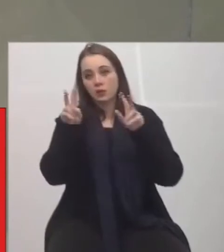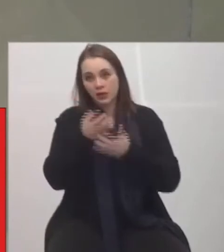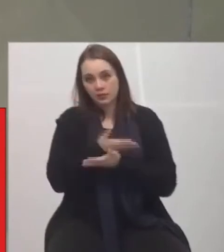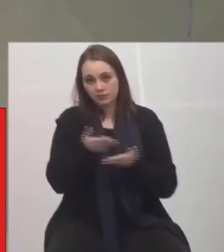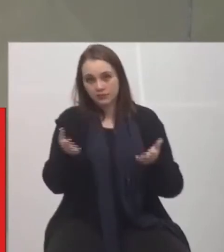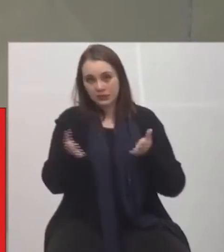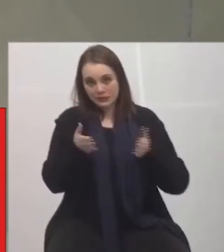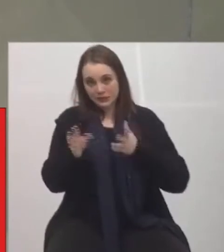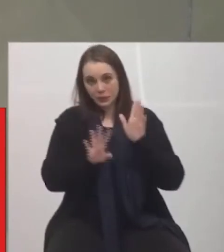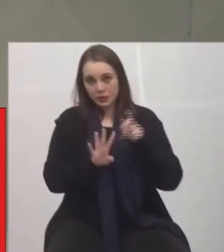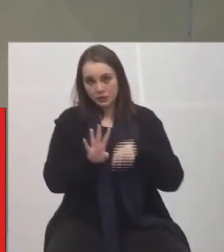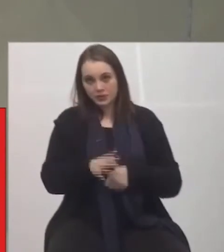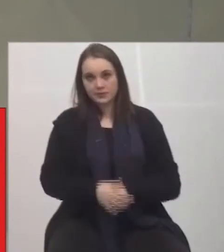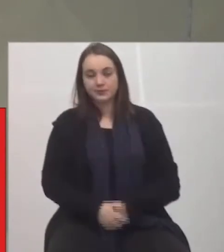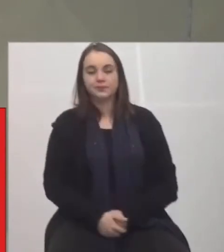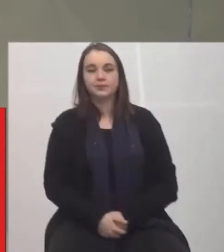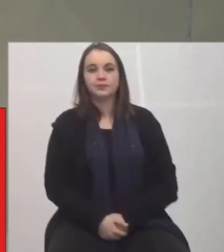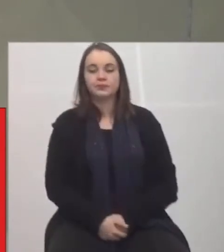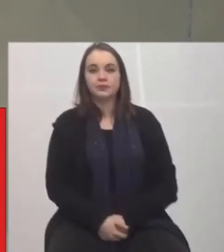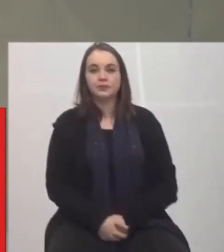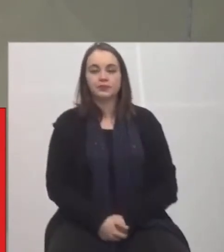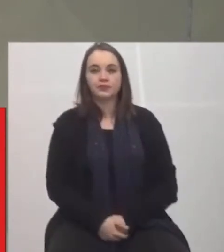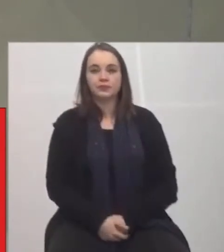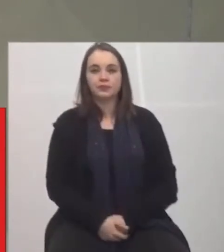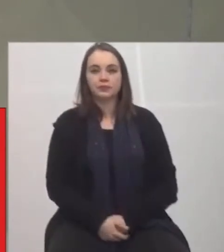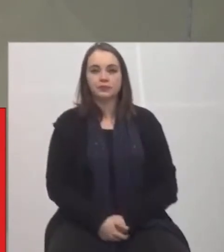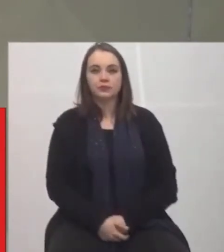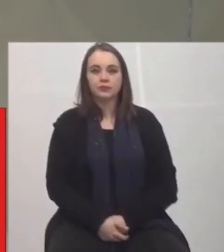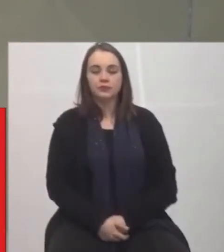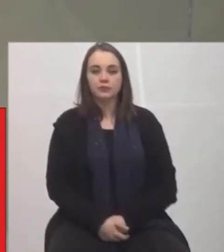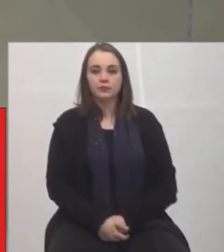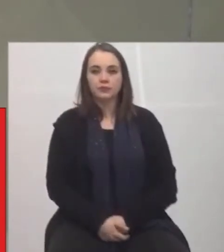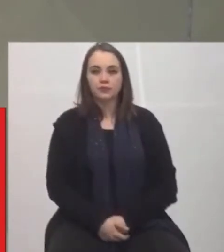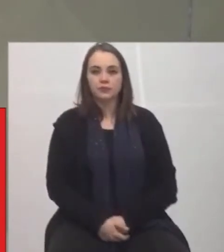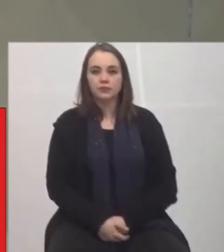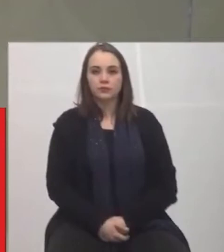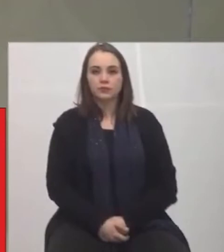período. Foram recebidos